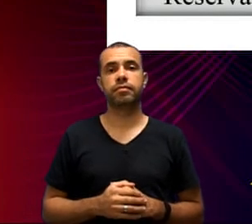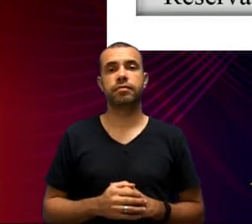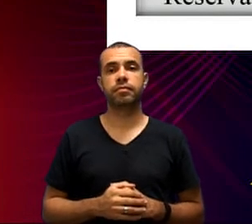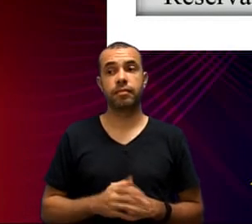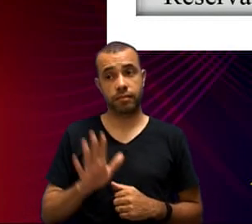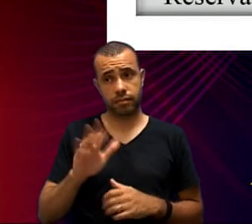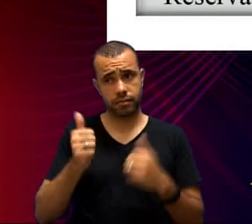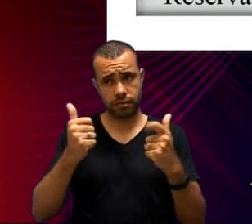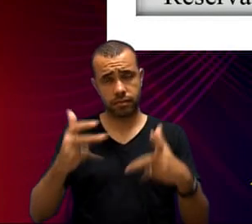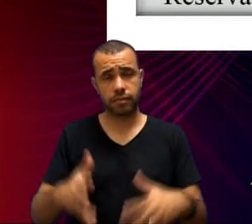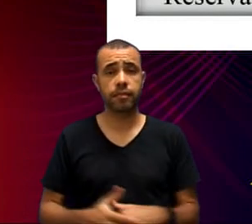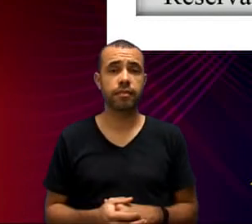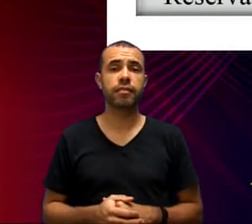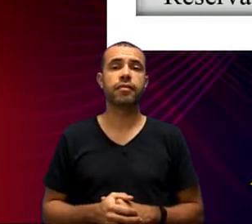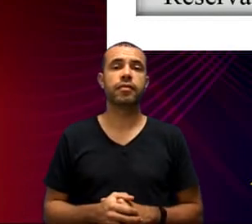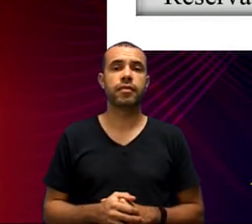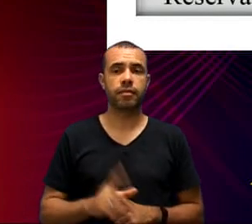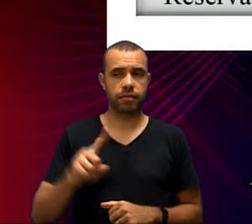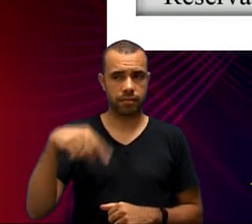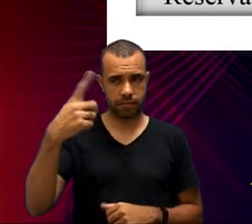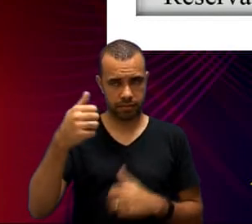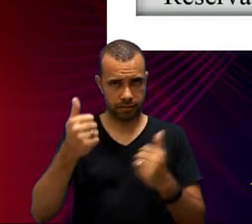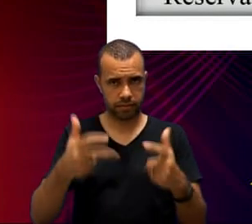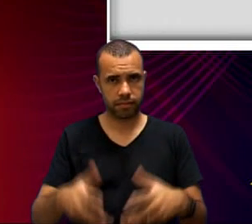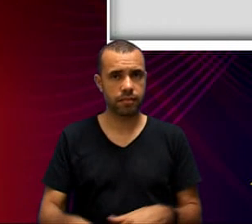Vou explicar. Vai para frente.